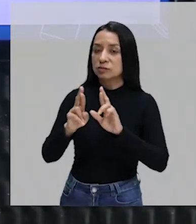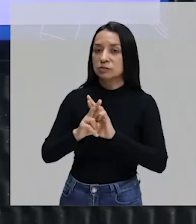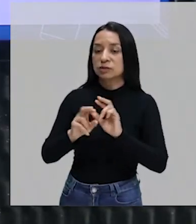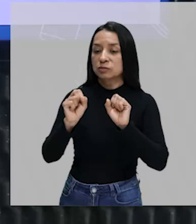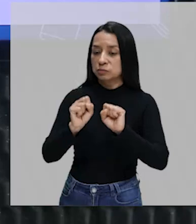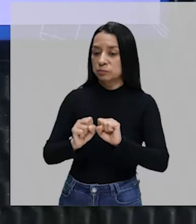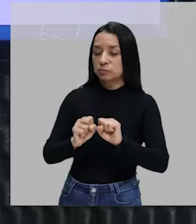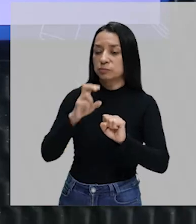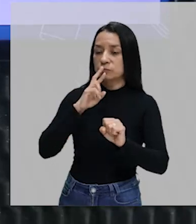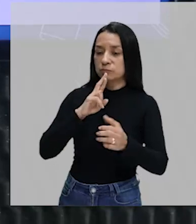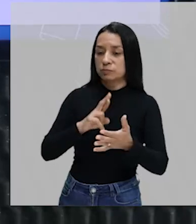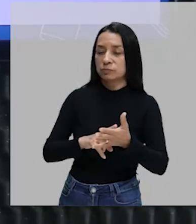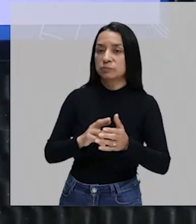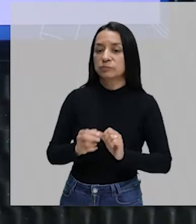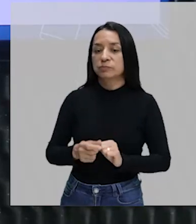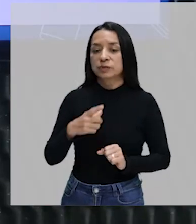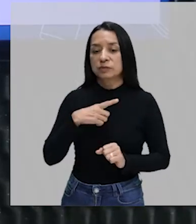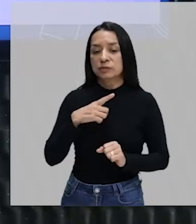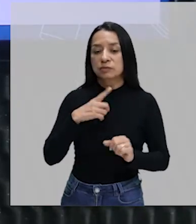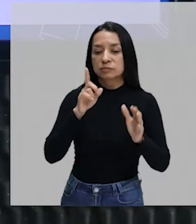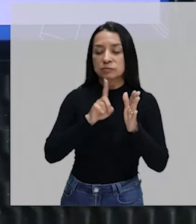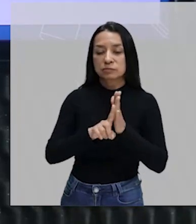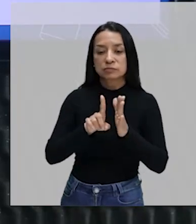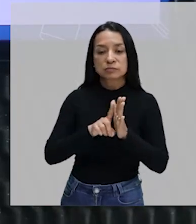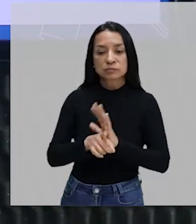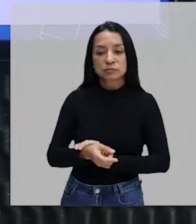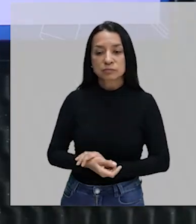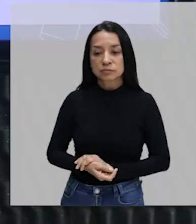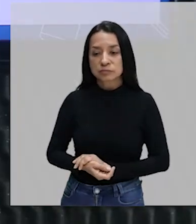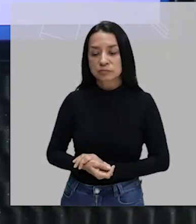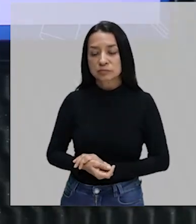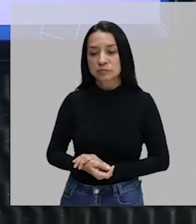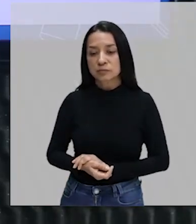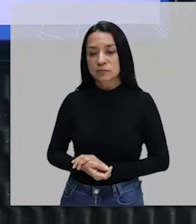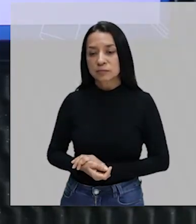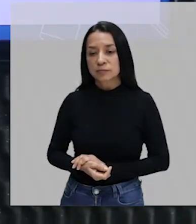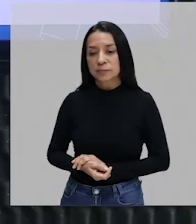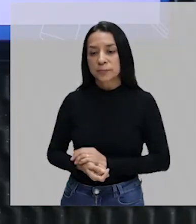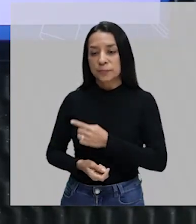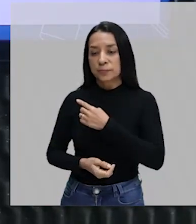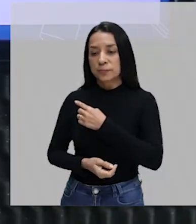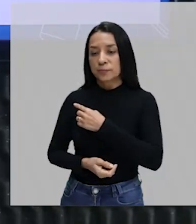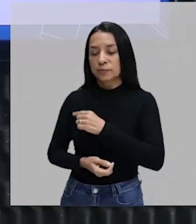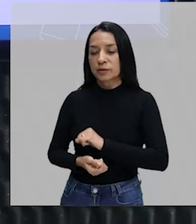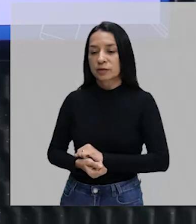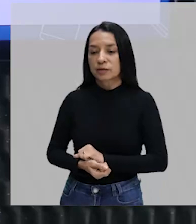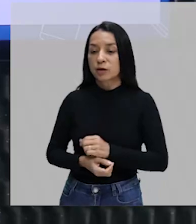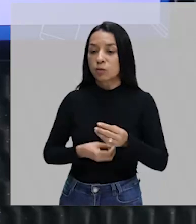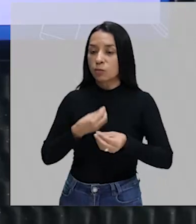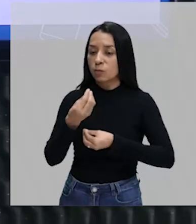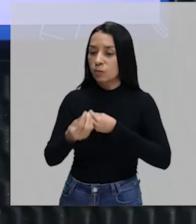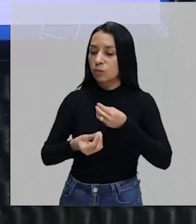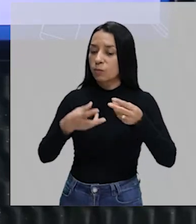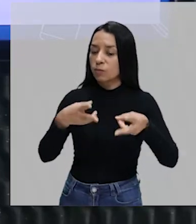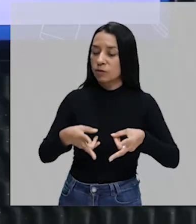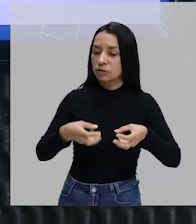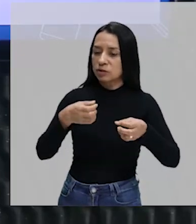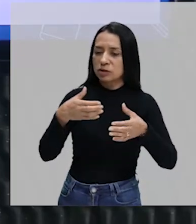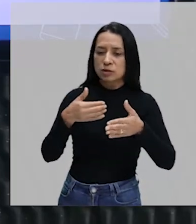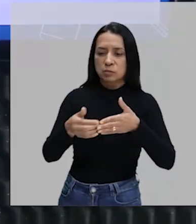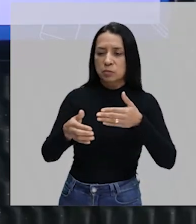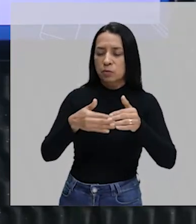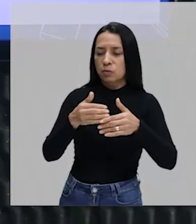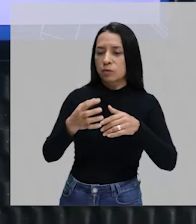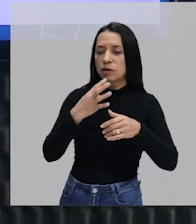responder. Então, aqui nós temos uma questão que diz que a maneira pela qual adquirimos qualquer conhecimento